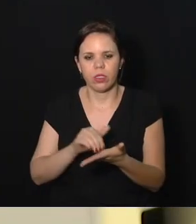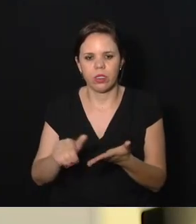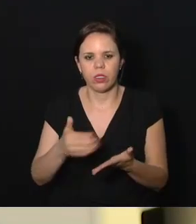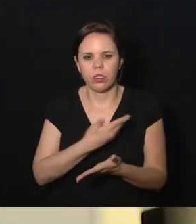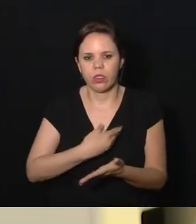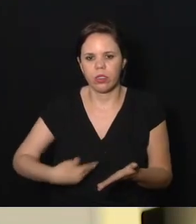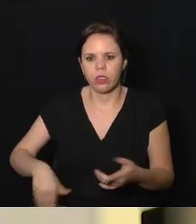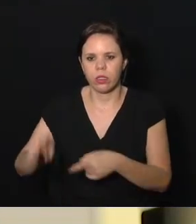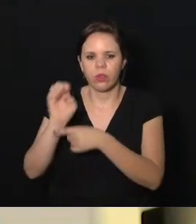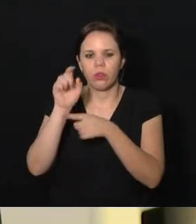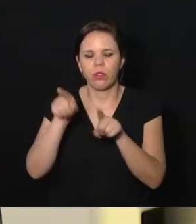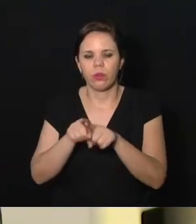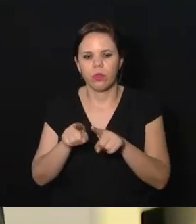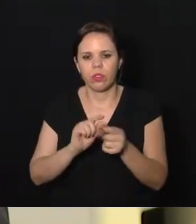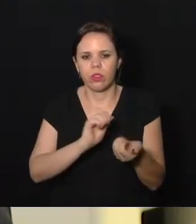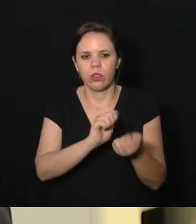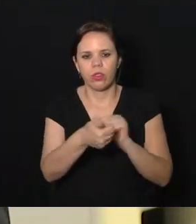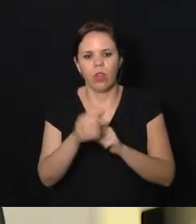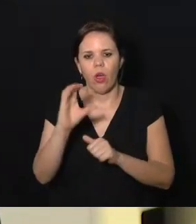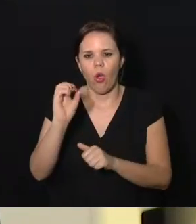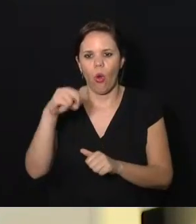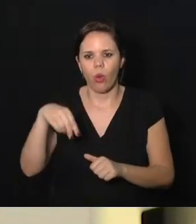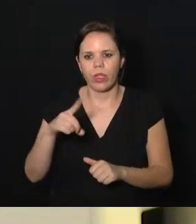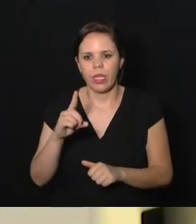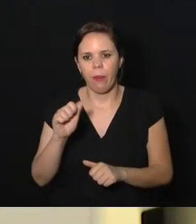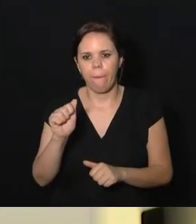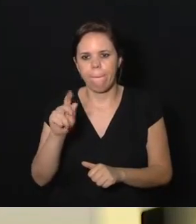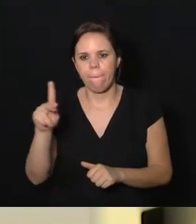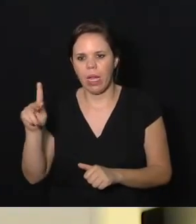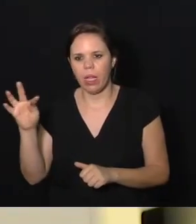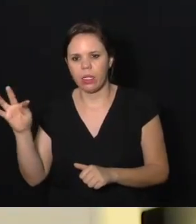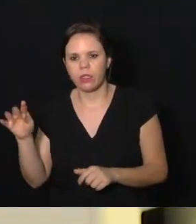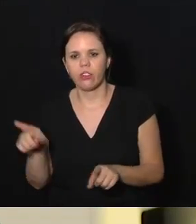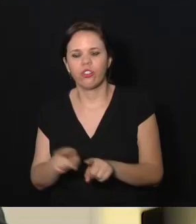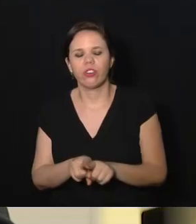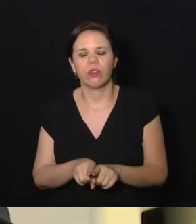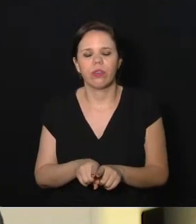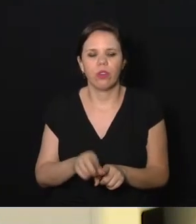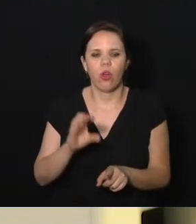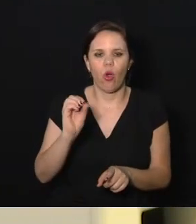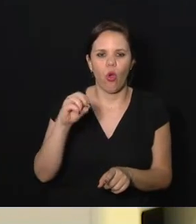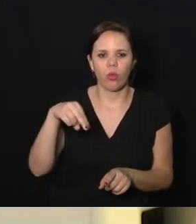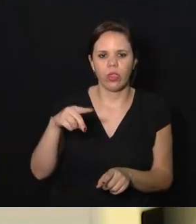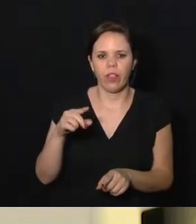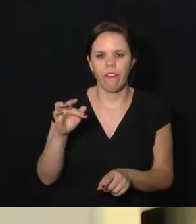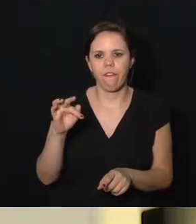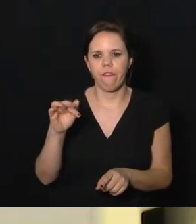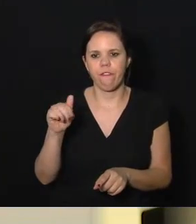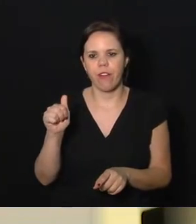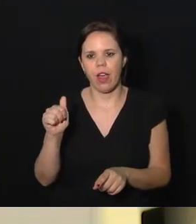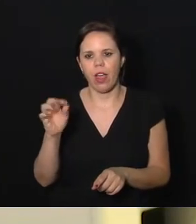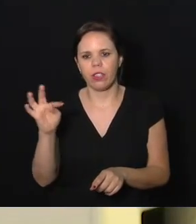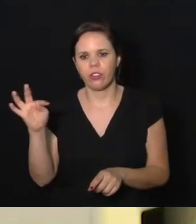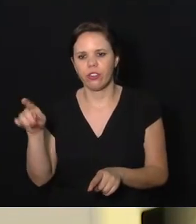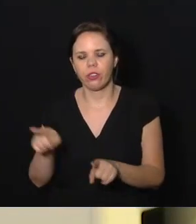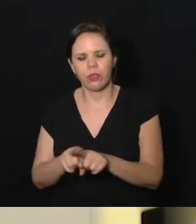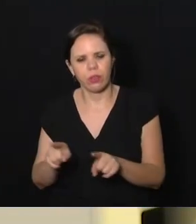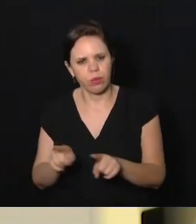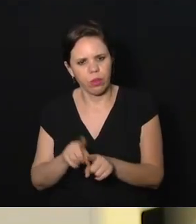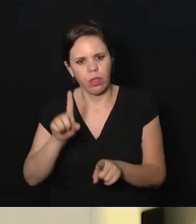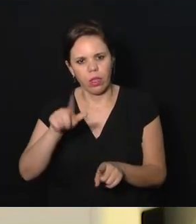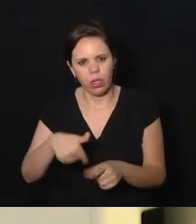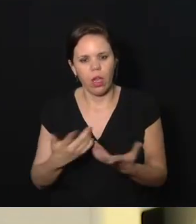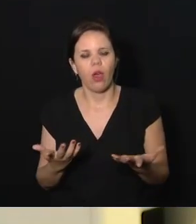de Esporte, ao CONDEPAC, ao CONDEFAT, que são os órgãos que tombam os patrimônios públicos, culturais e